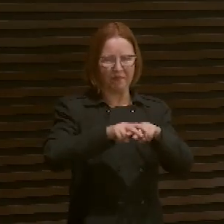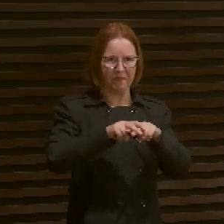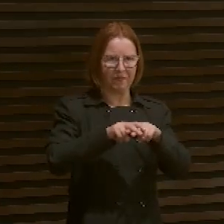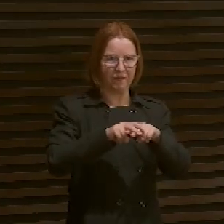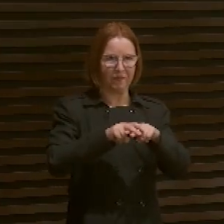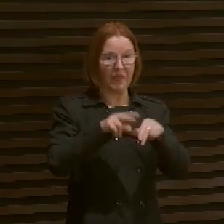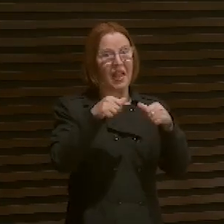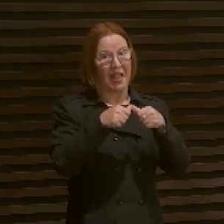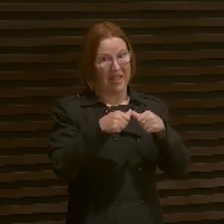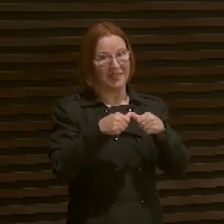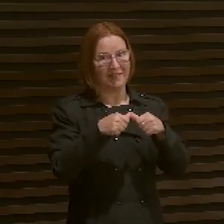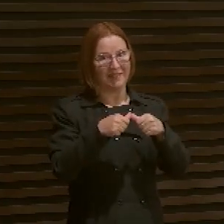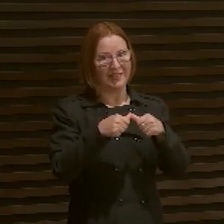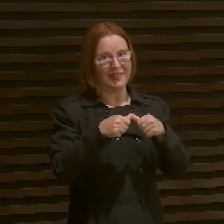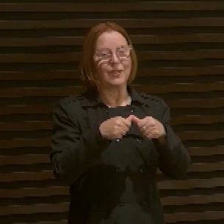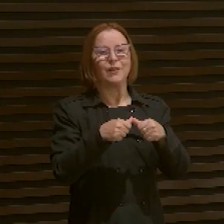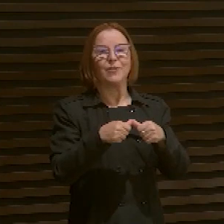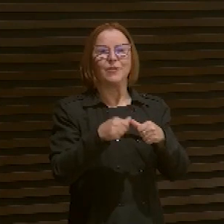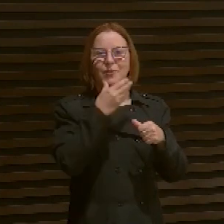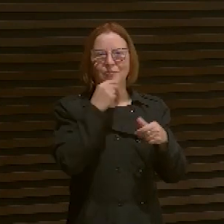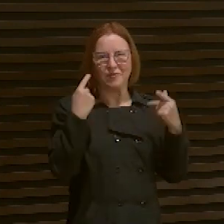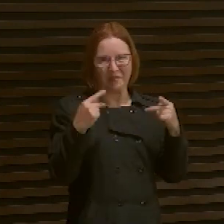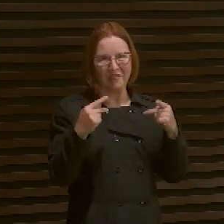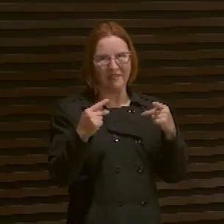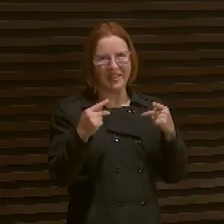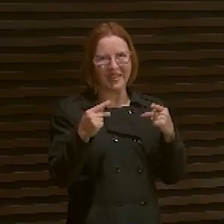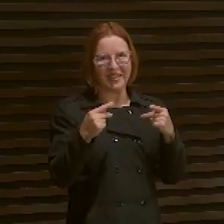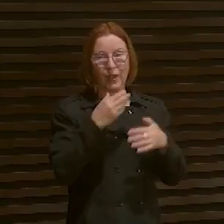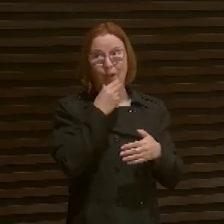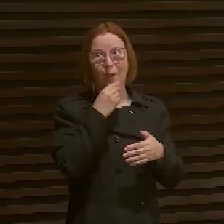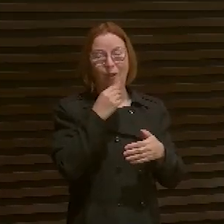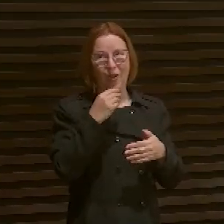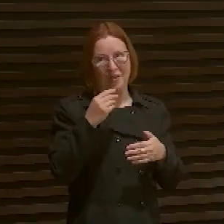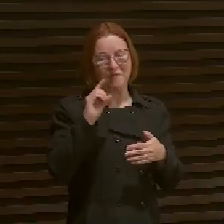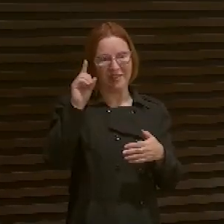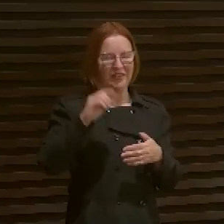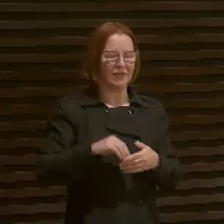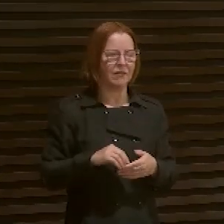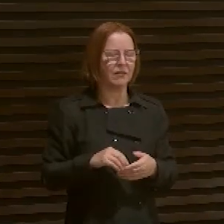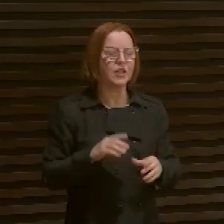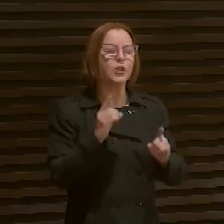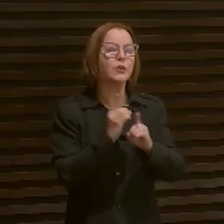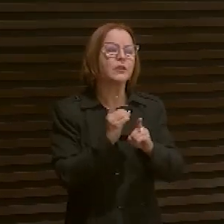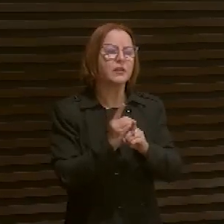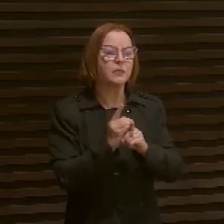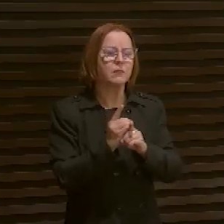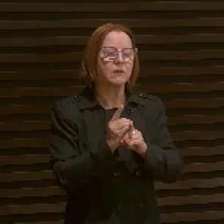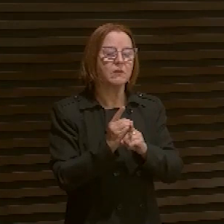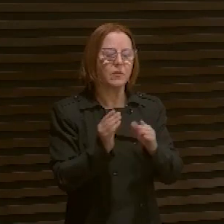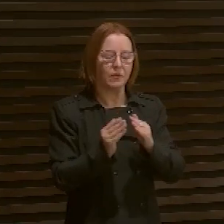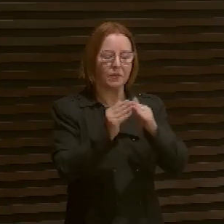Esses são os profetas, os homens de Deus. E os discípulos? Estão aqui, nesse barco.